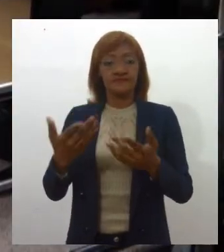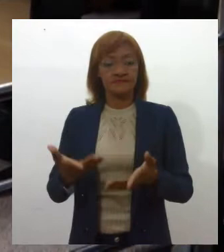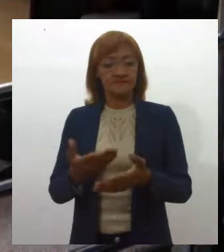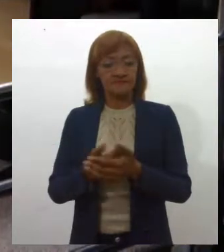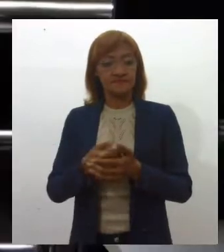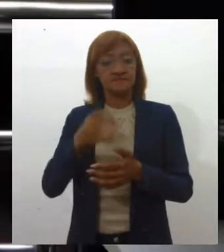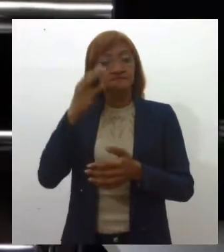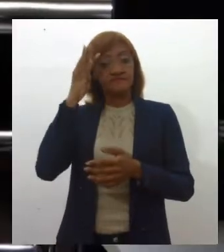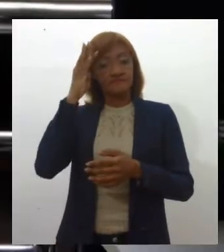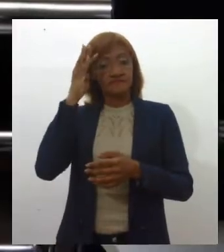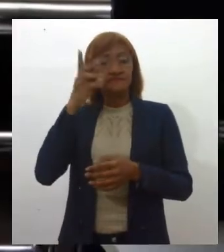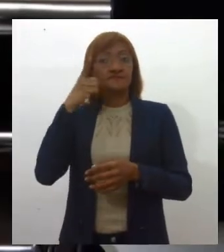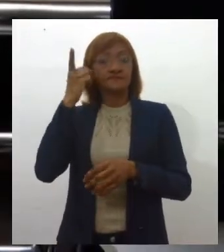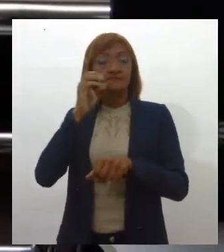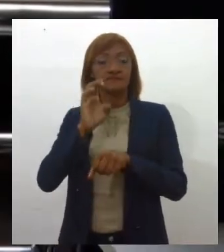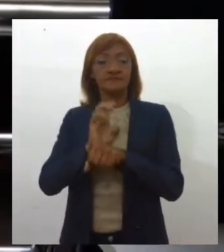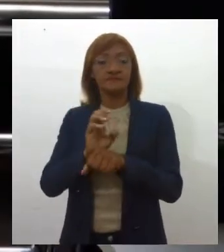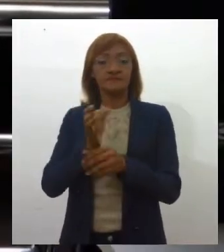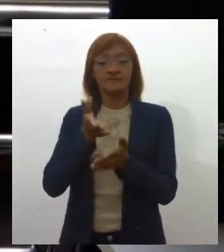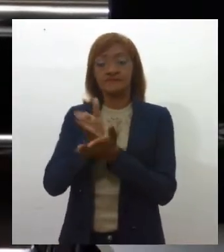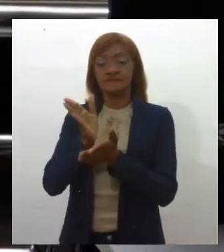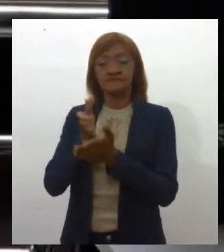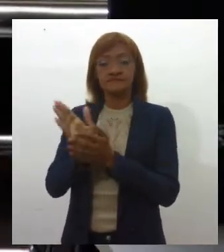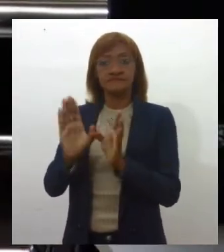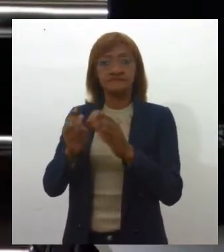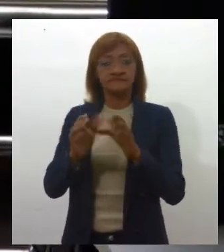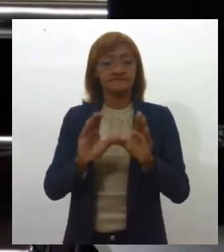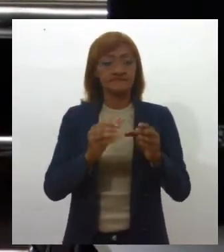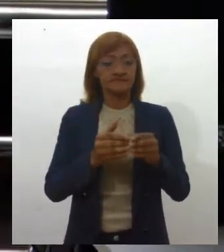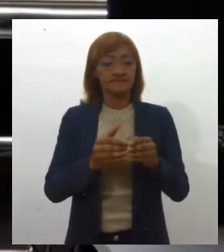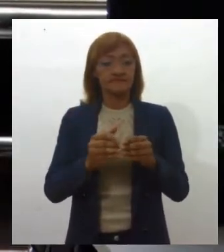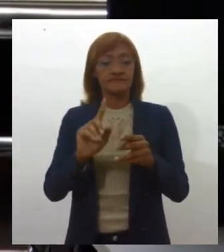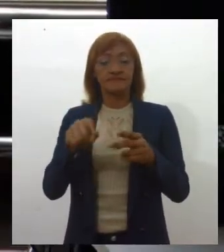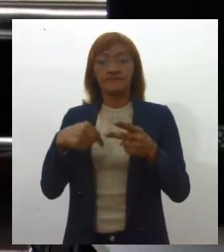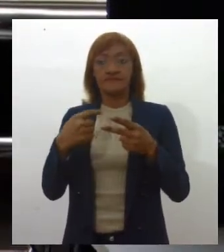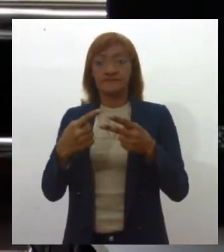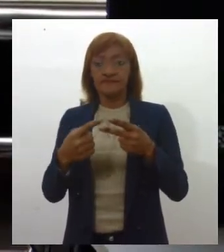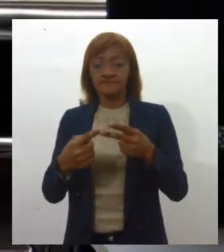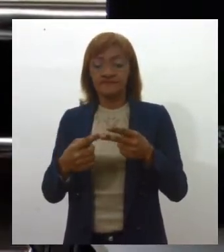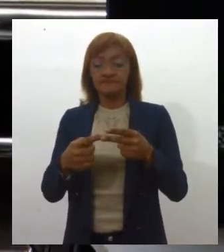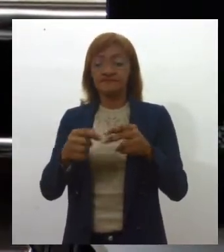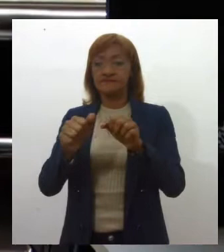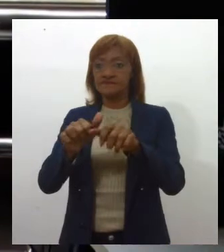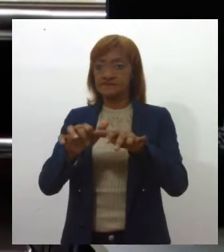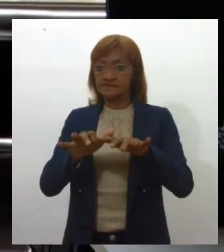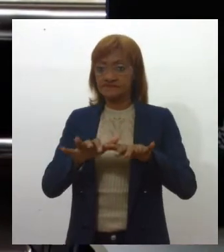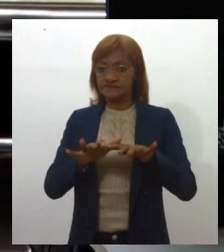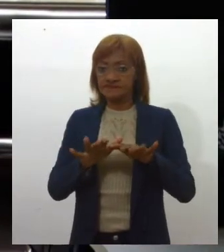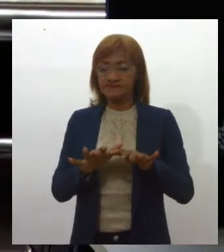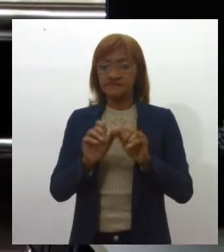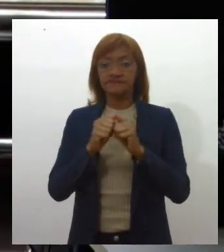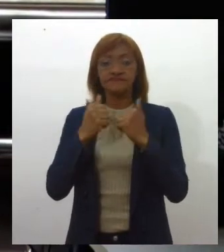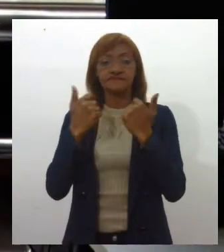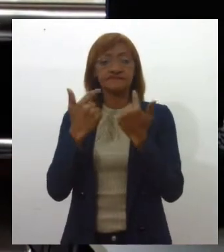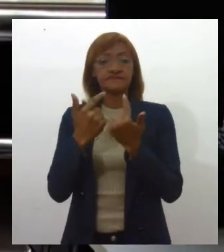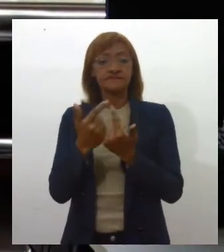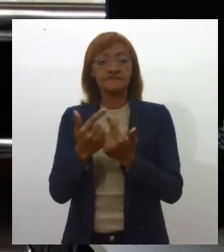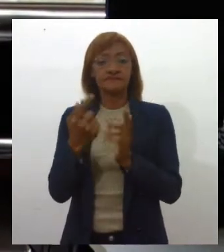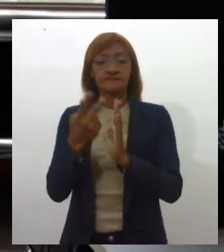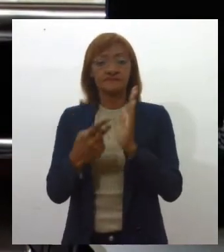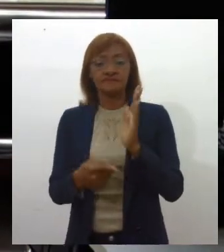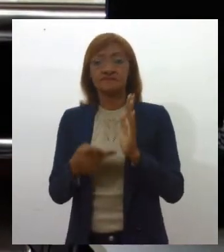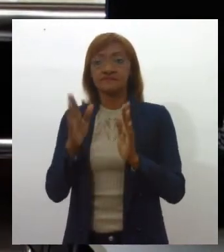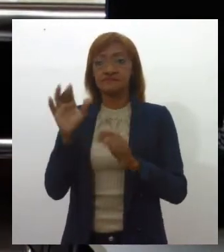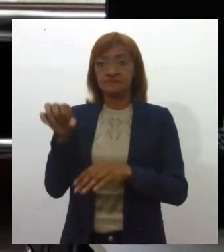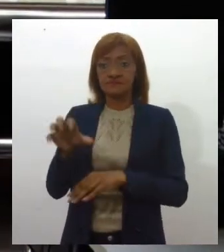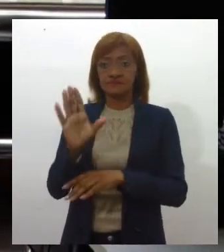deputados estaduais aprovaram nas comissões temáticas e logo após no plenário da Assembleia Legislativa do Estado de Sergipe, 9 projetos. Entre